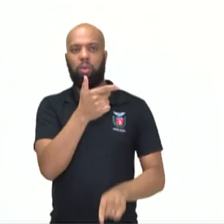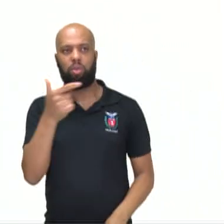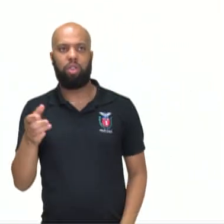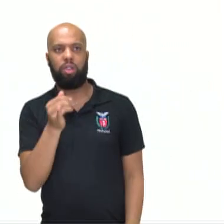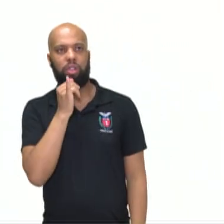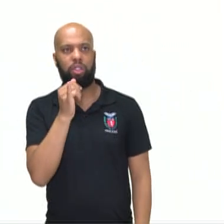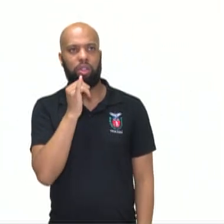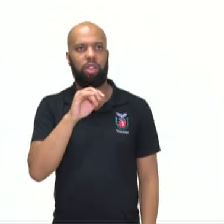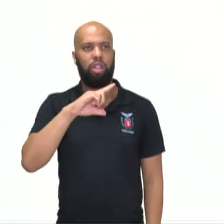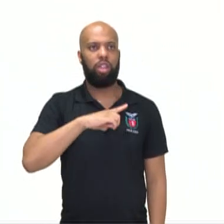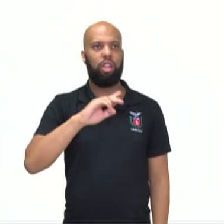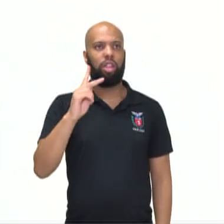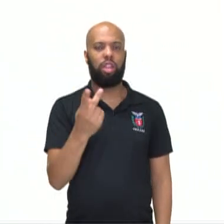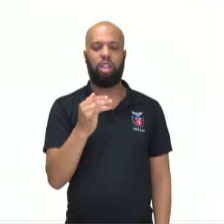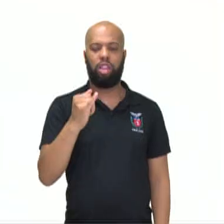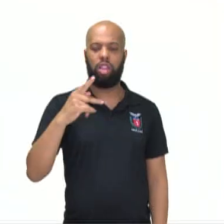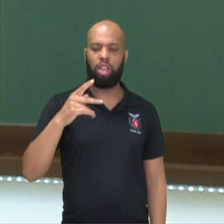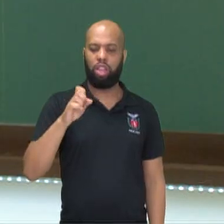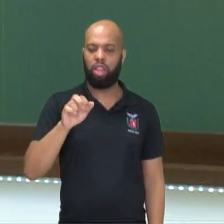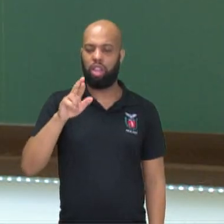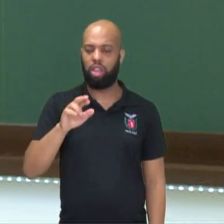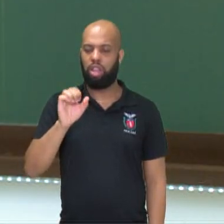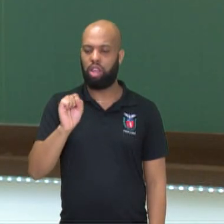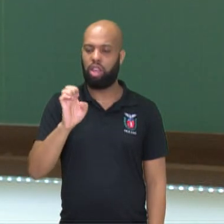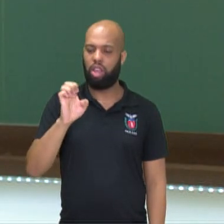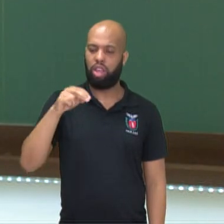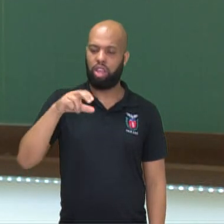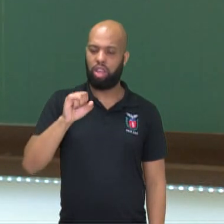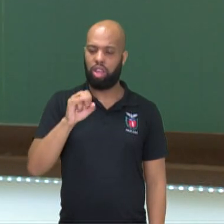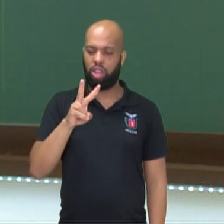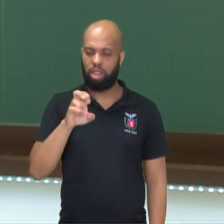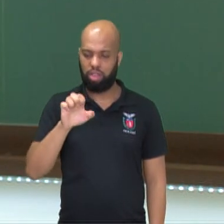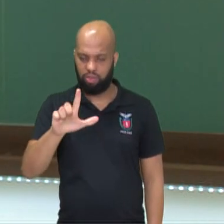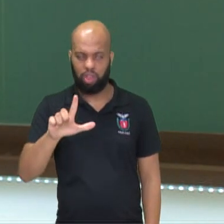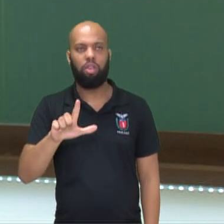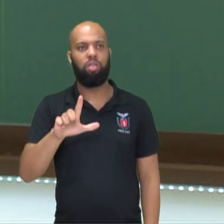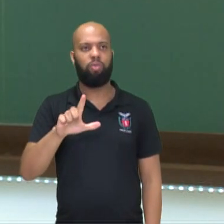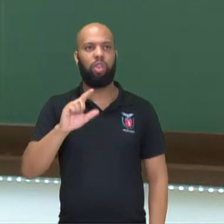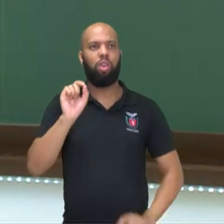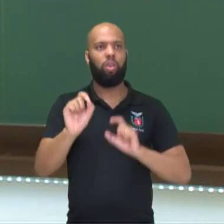lá. Hipersensível, interclasses,